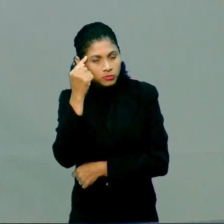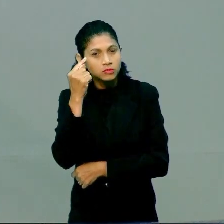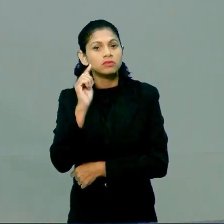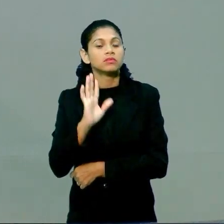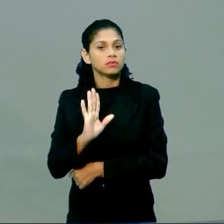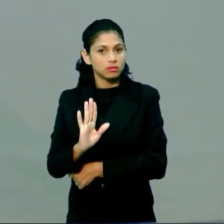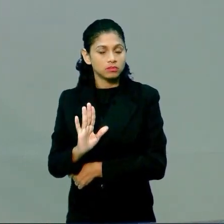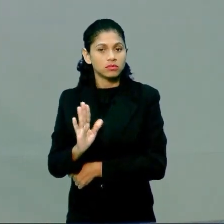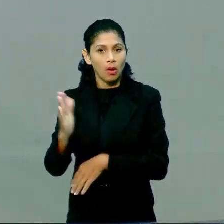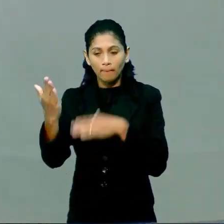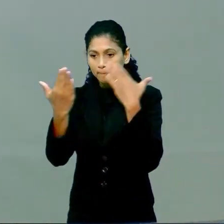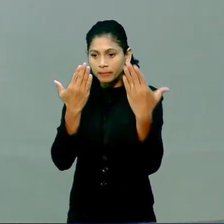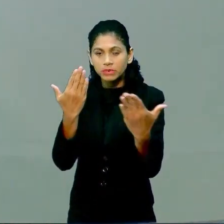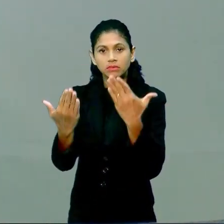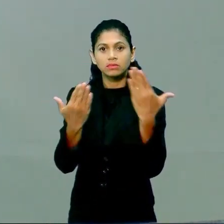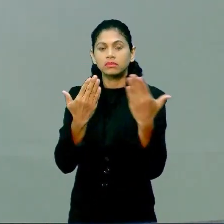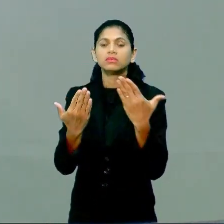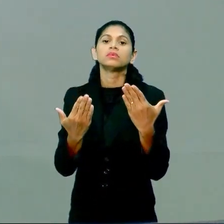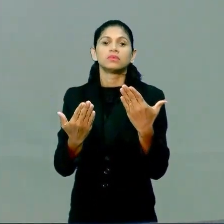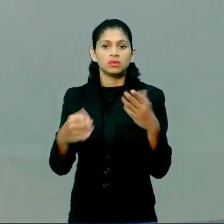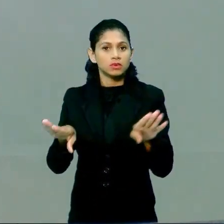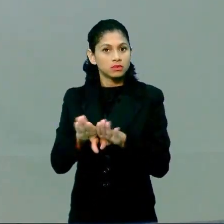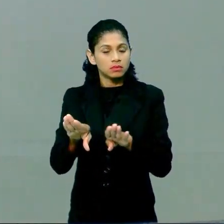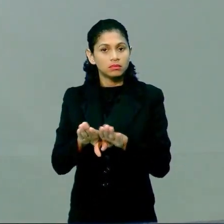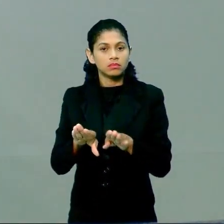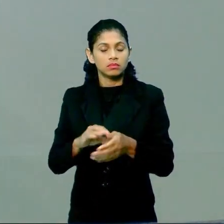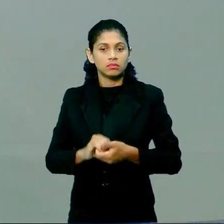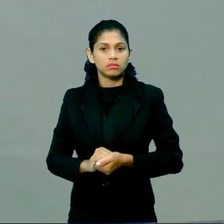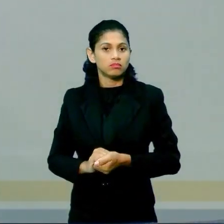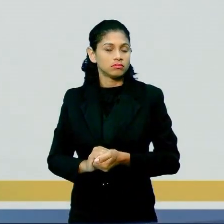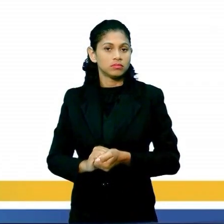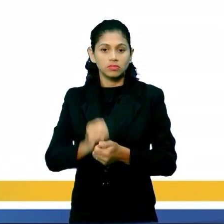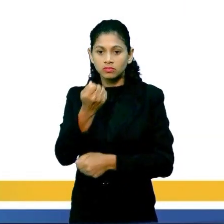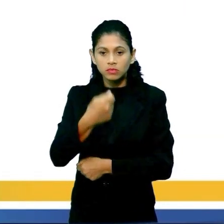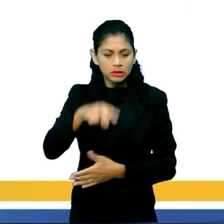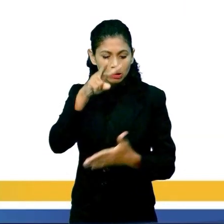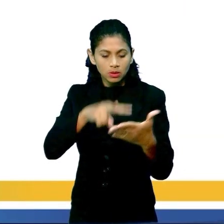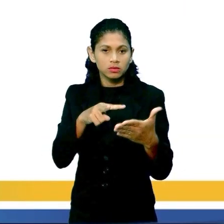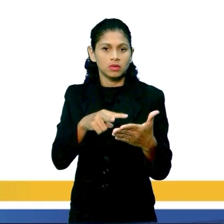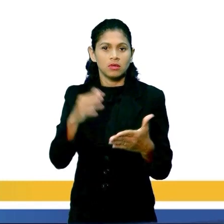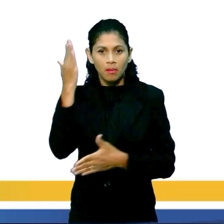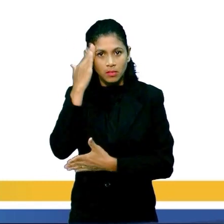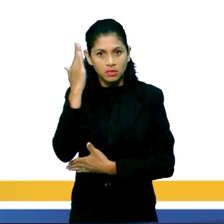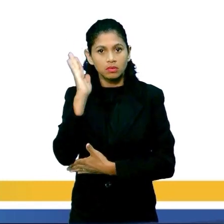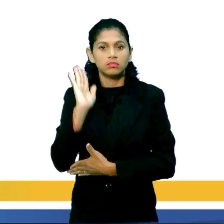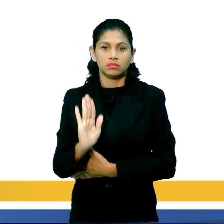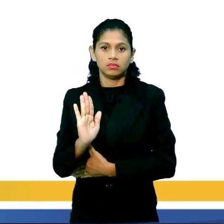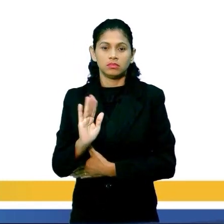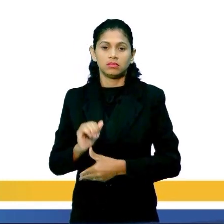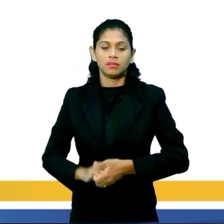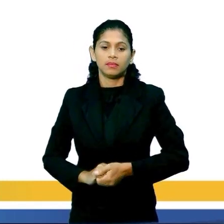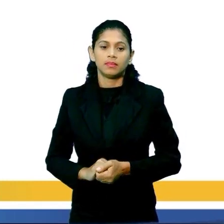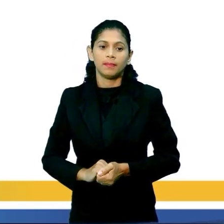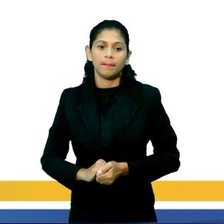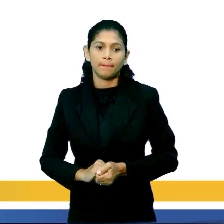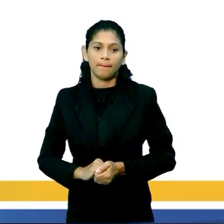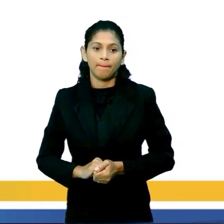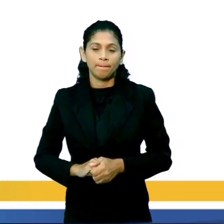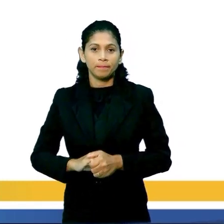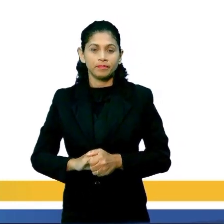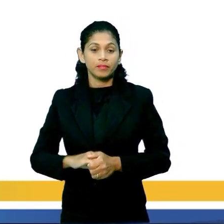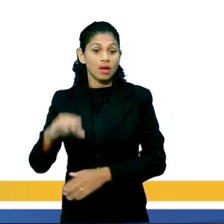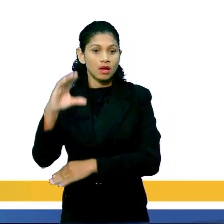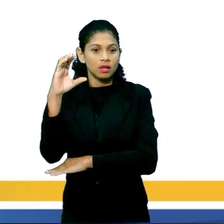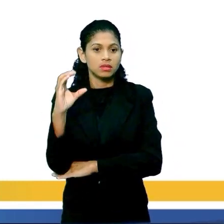vendo como a b não tem cabimento não precisa nem ler o texto né a letra C Olha aí AC parece